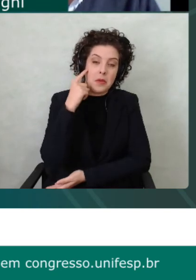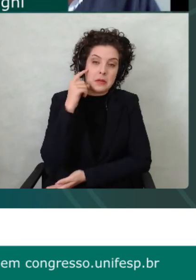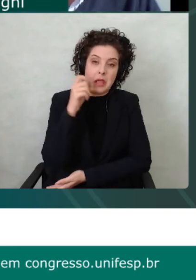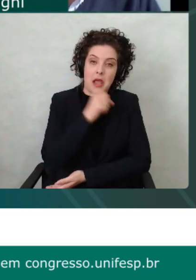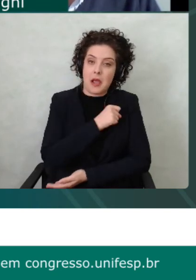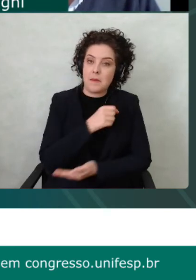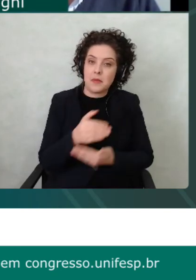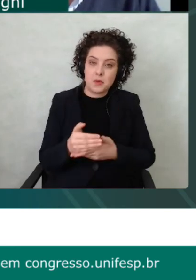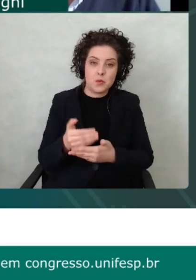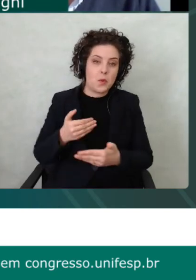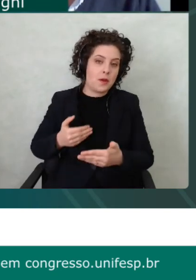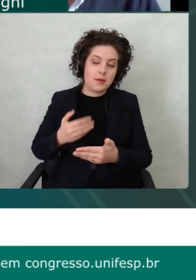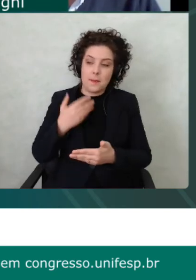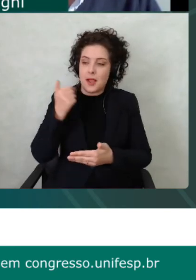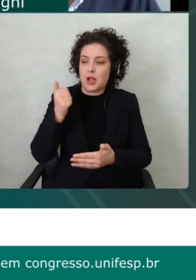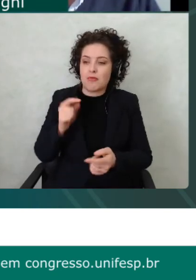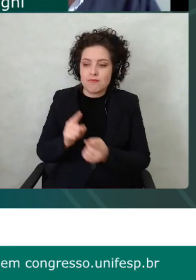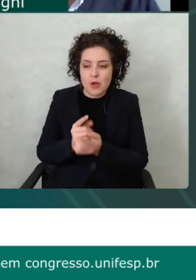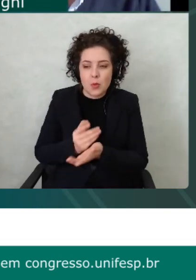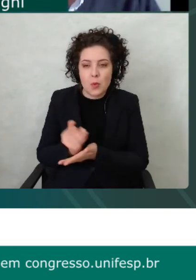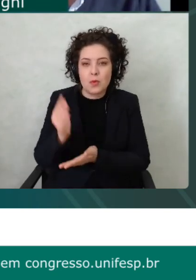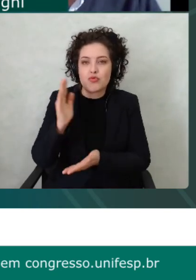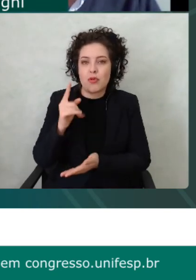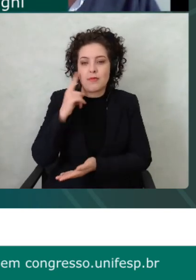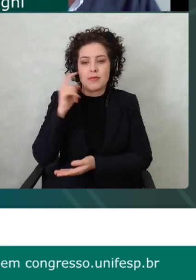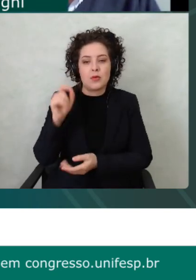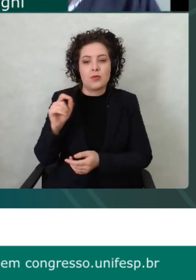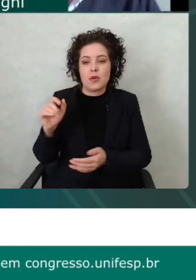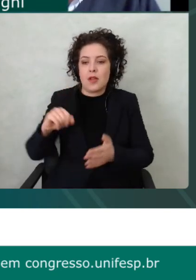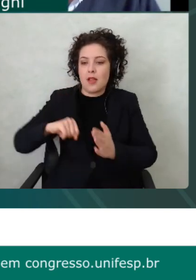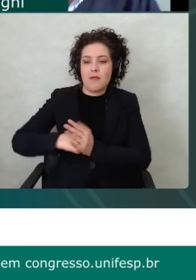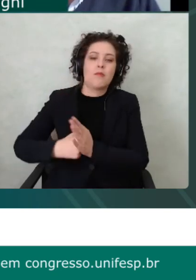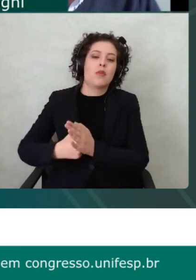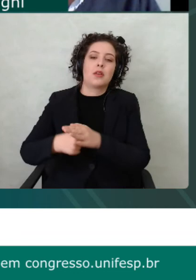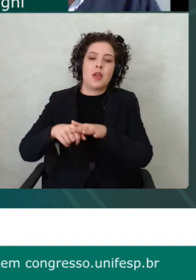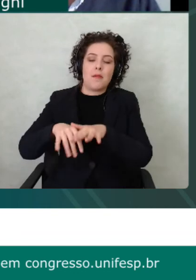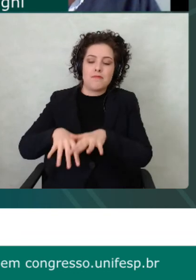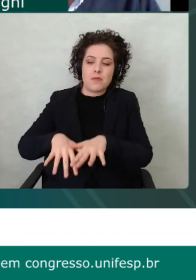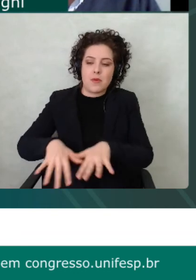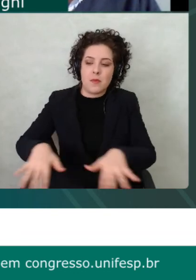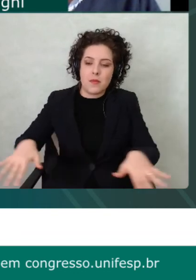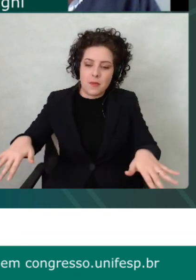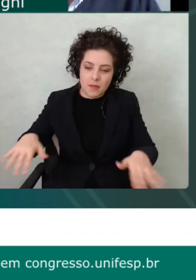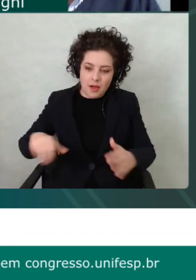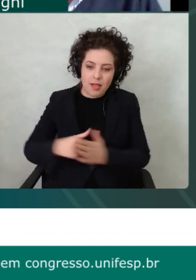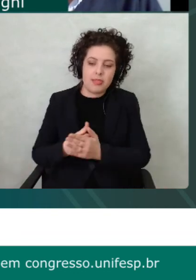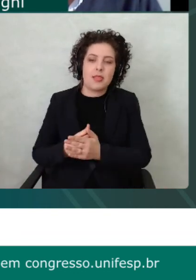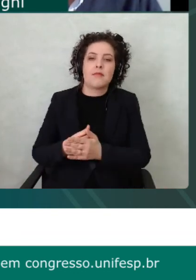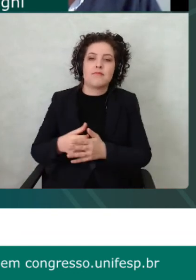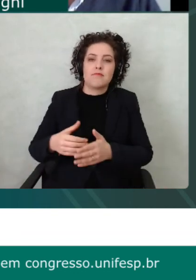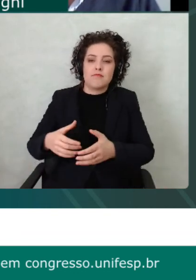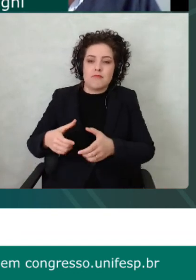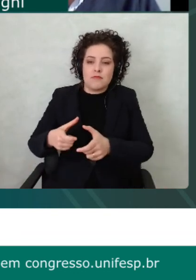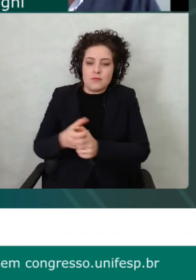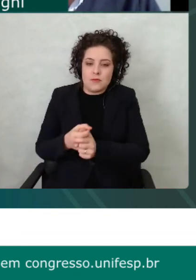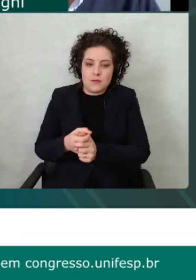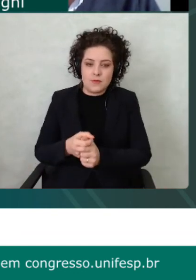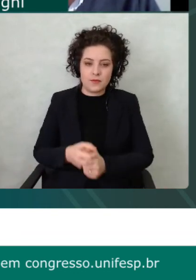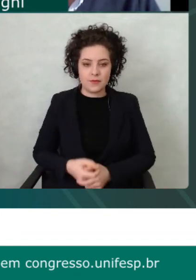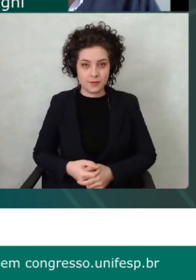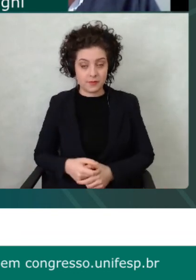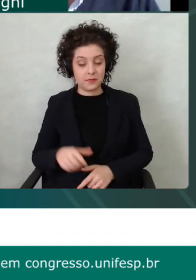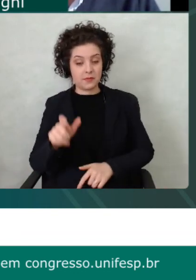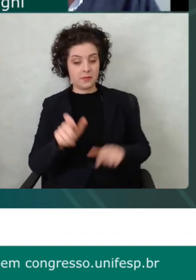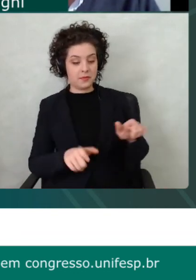melhor, porque a ideia é essa, é bloquear a ação do vírus. E em que pacientes? Nos pacientes que talvez tivessem um